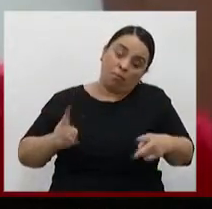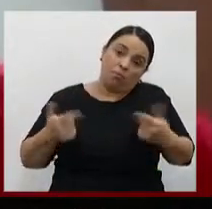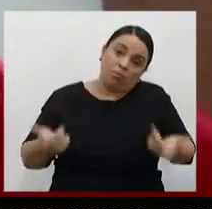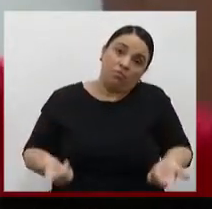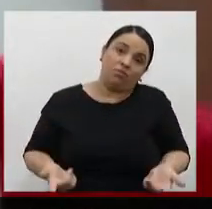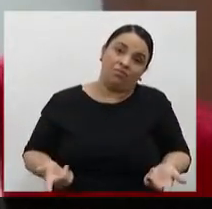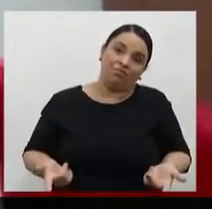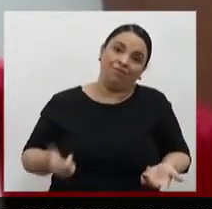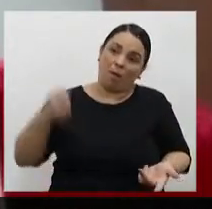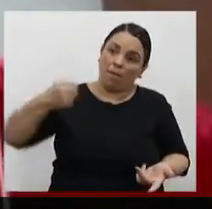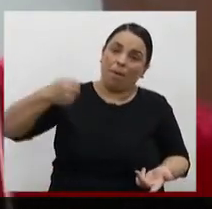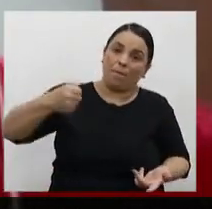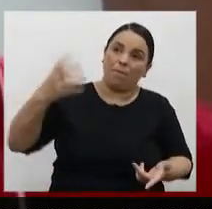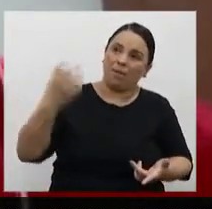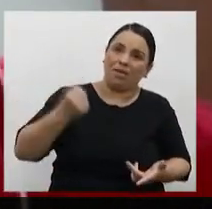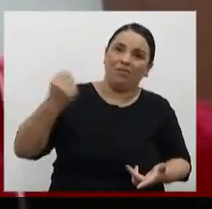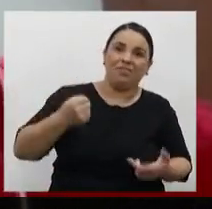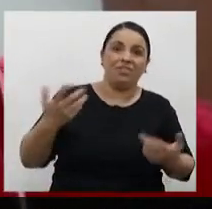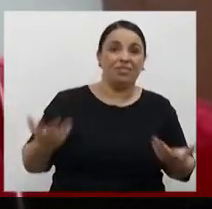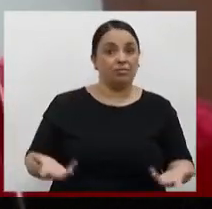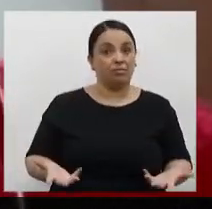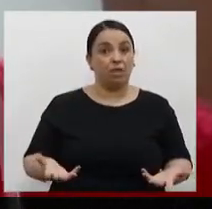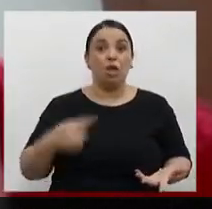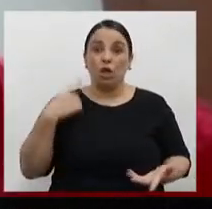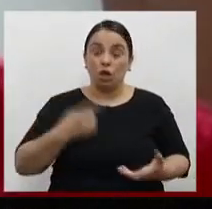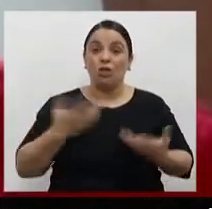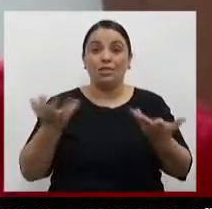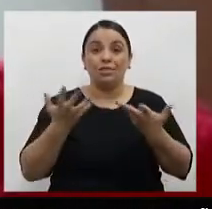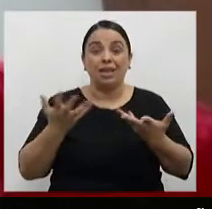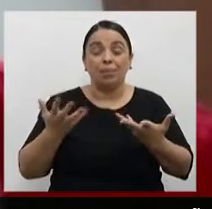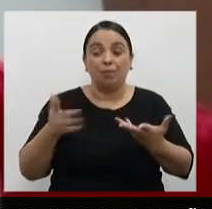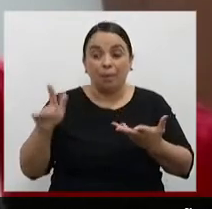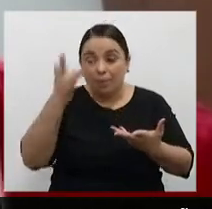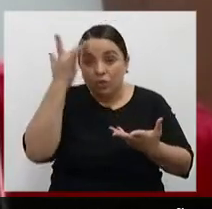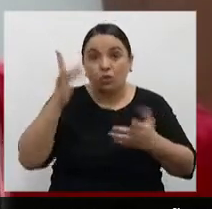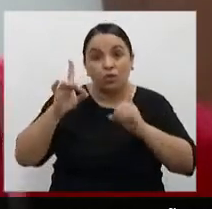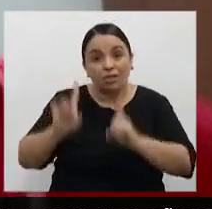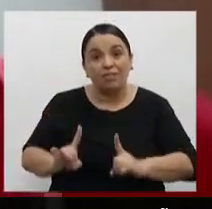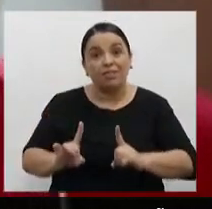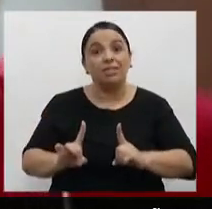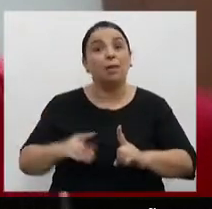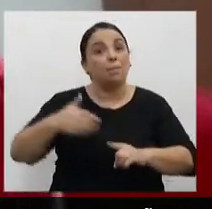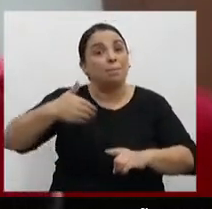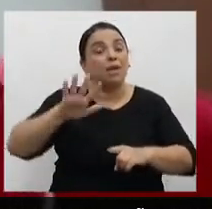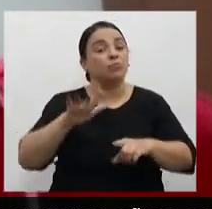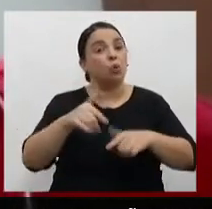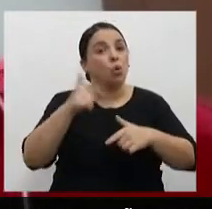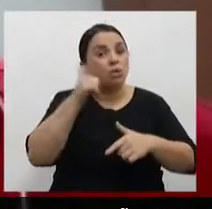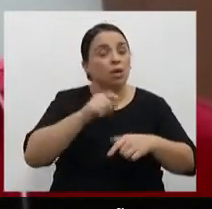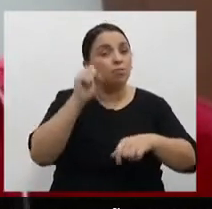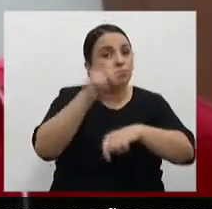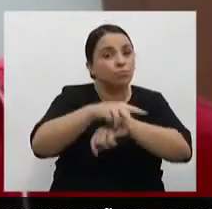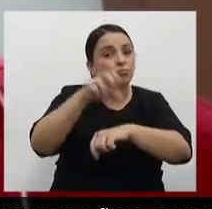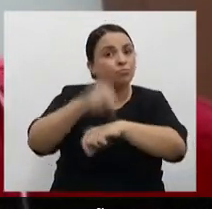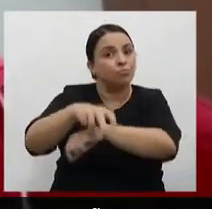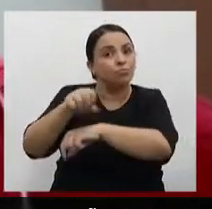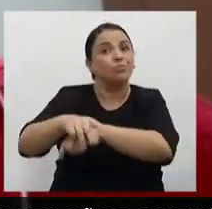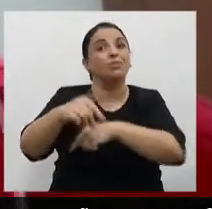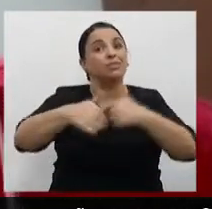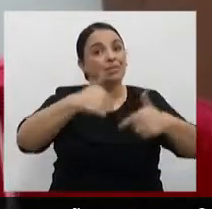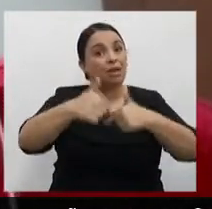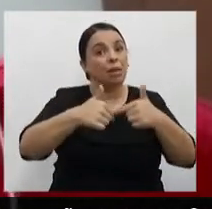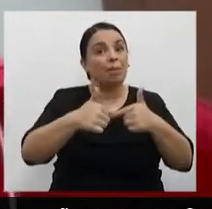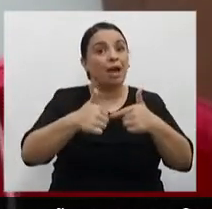é que a pessoa com deficiência seja incluída cada vez mais no mercado de trabalho e não precise de auxílios. Então é uma questão